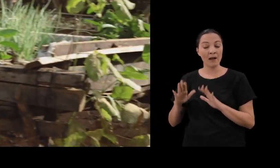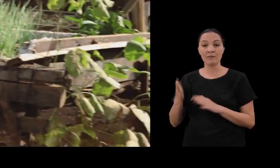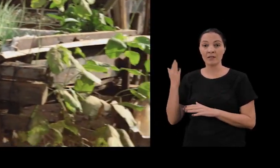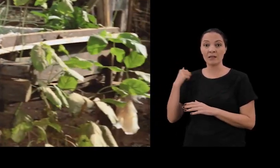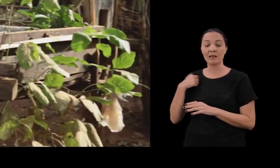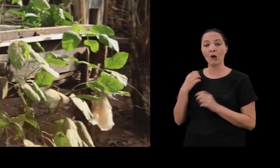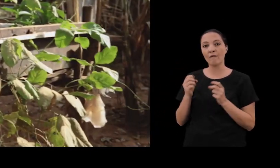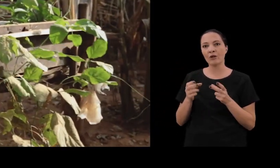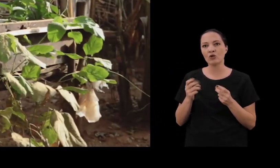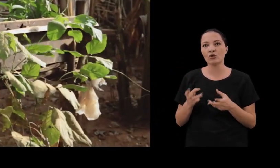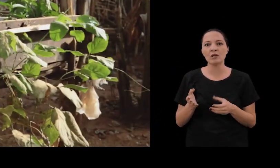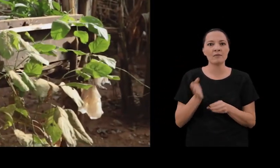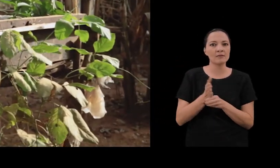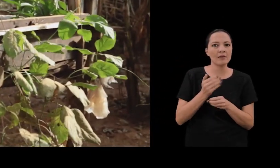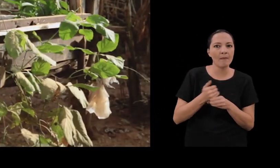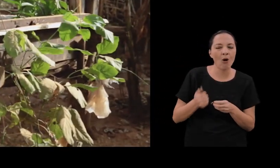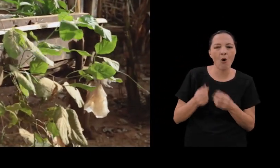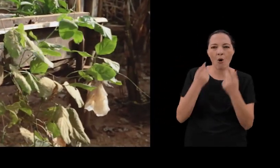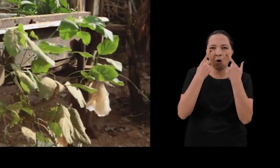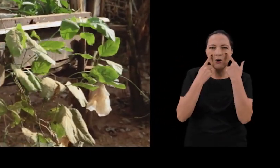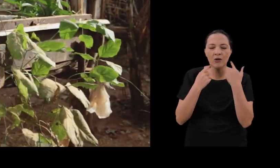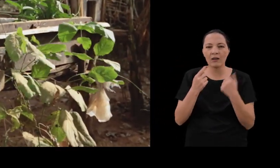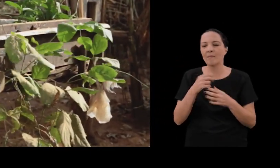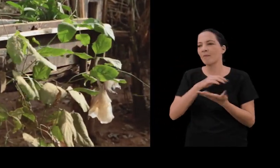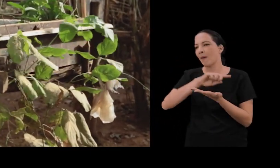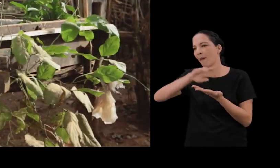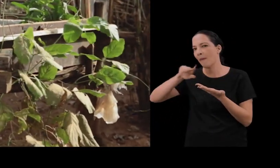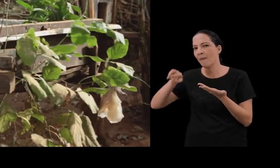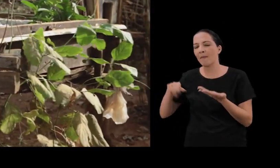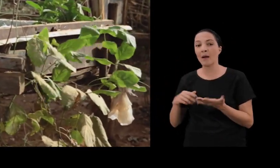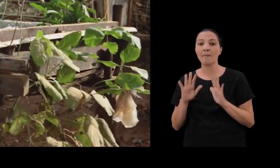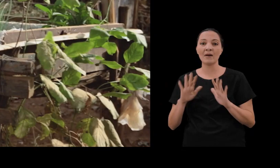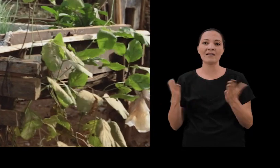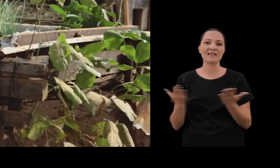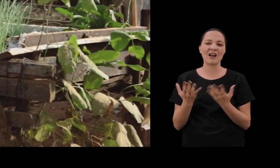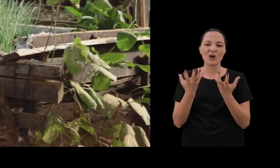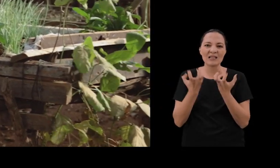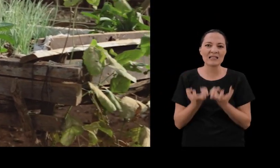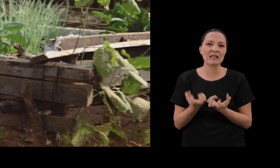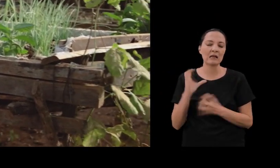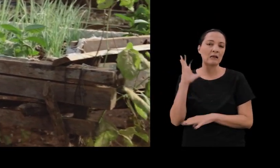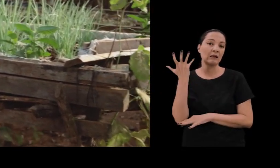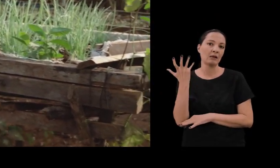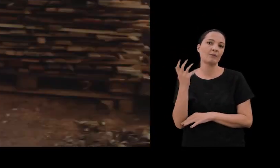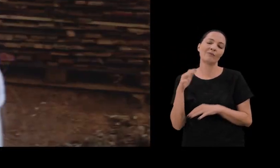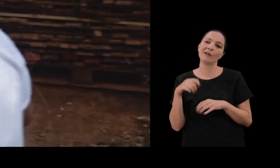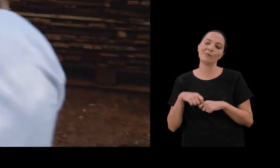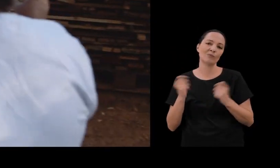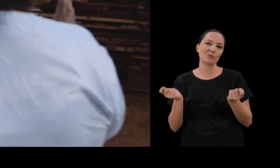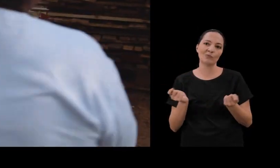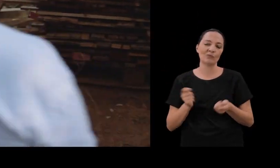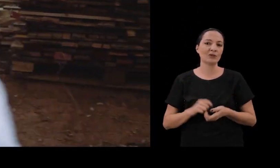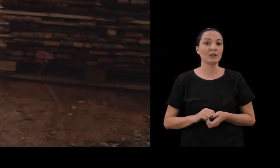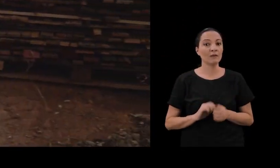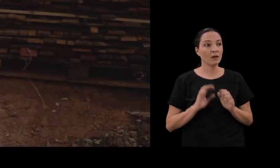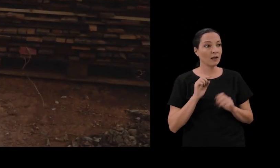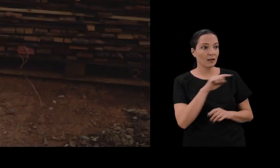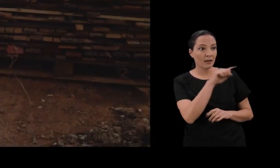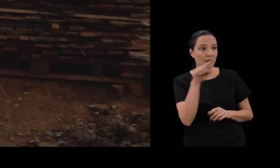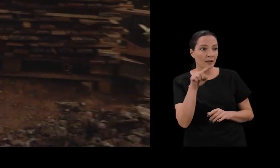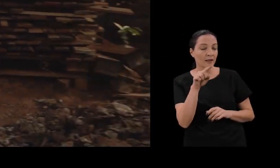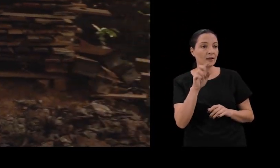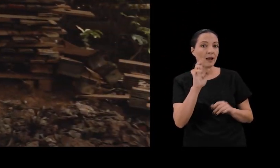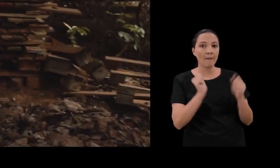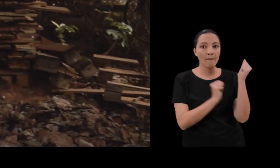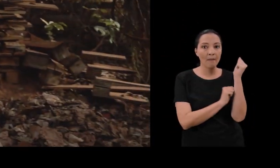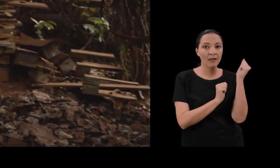vendia cebola, alface, coentro, só que agora está muito seco, o tempo não tem nem isso, não tem jeito. Essas madeiras aqui